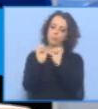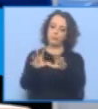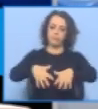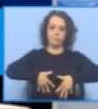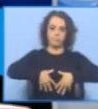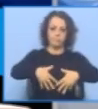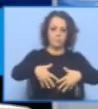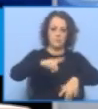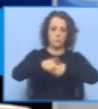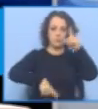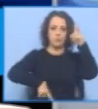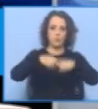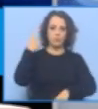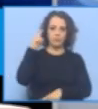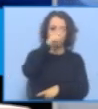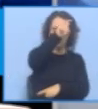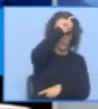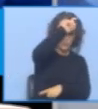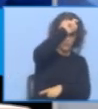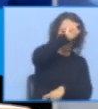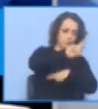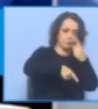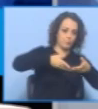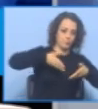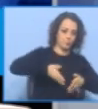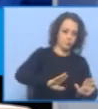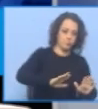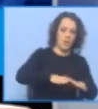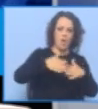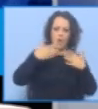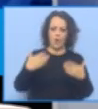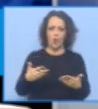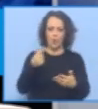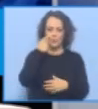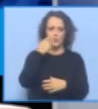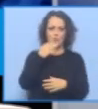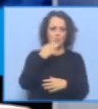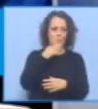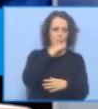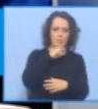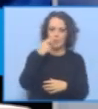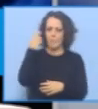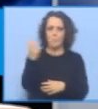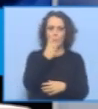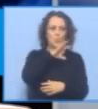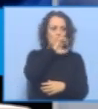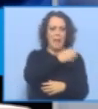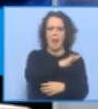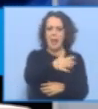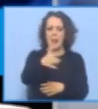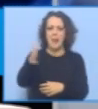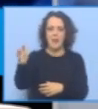para o Egito, o exílio. É? E agora este acontecimento, pais à procura de um filho.